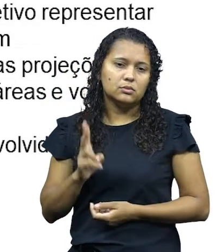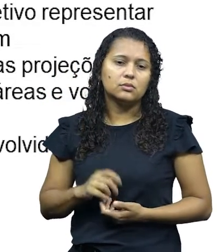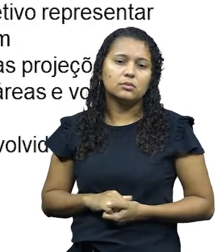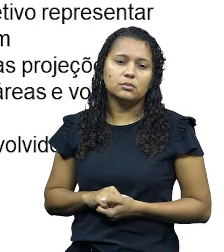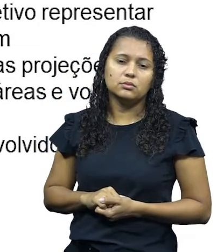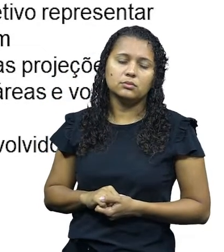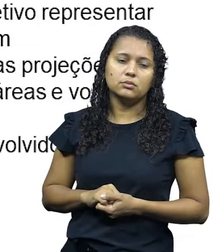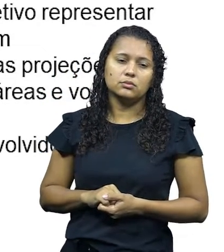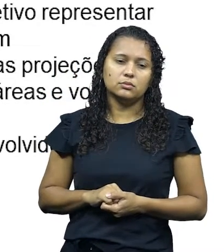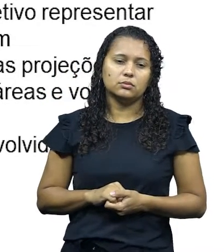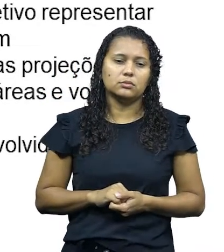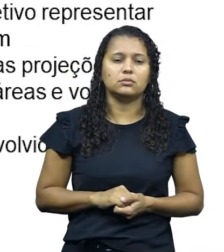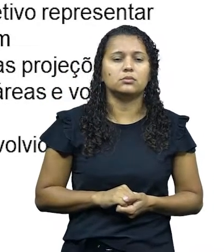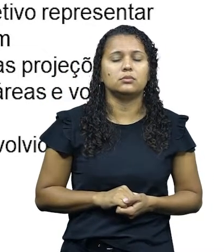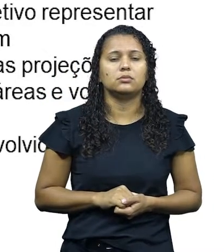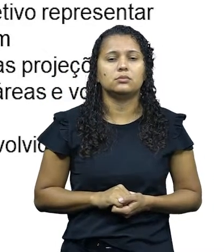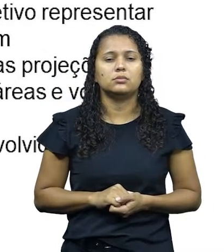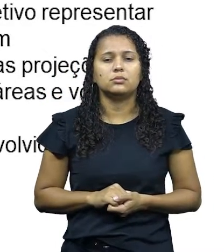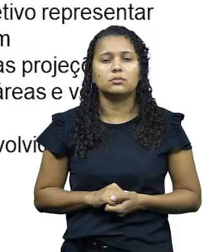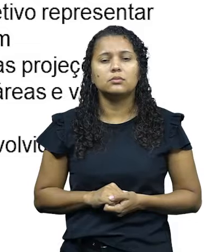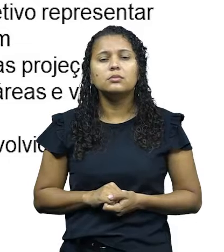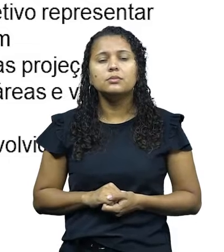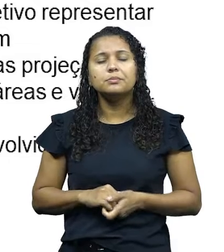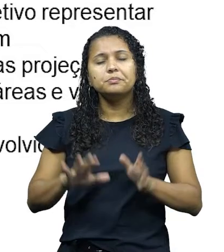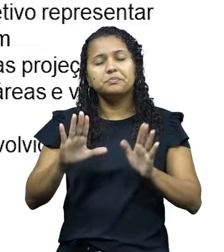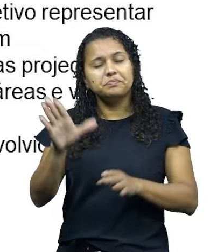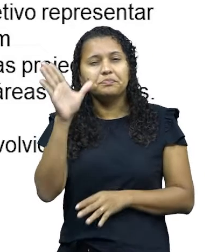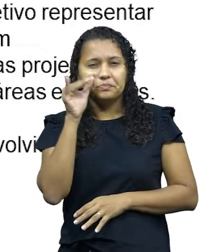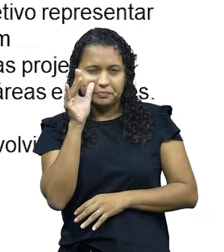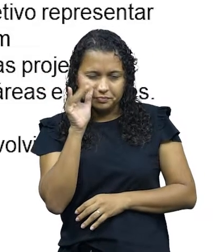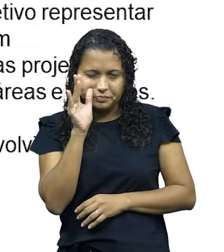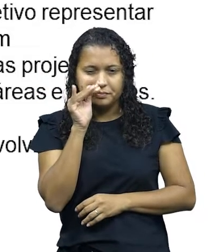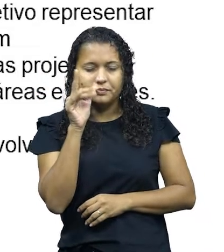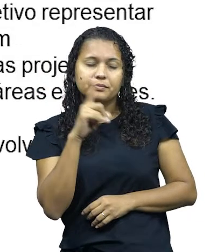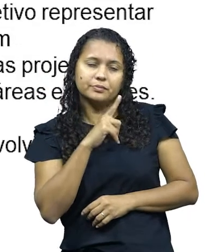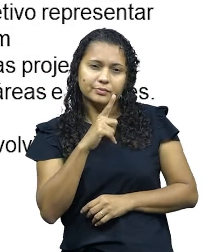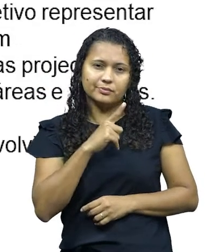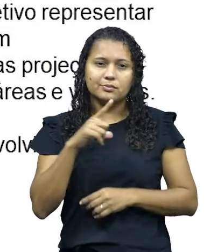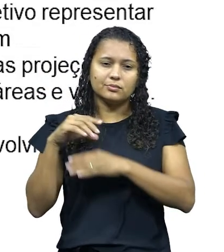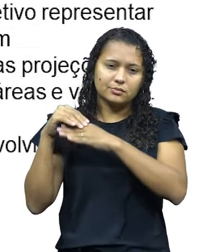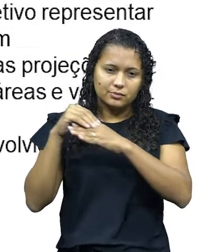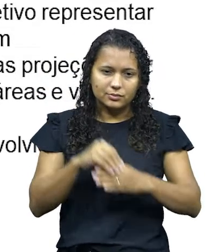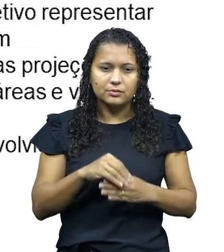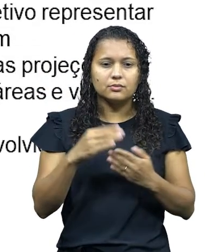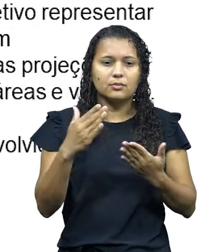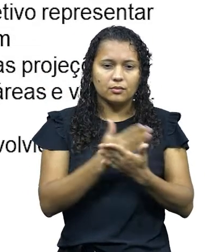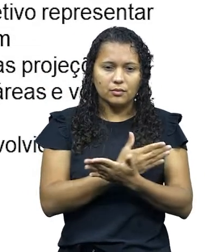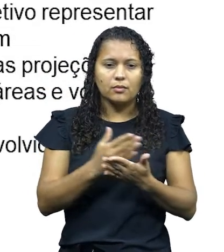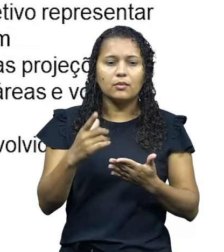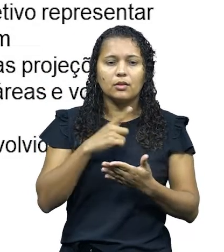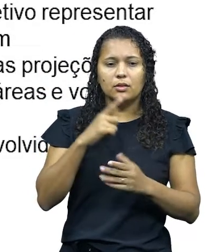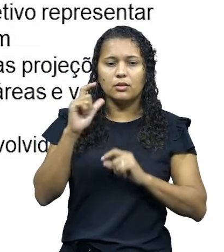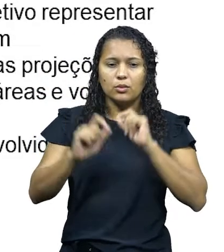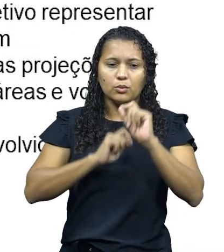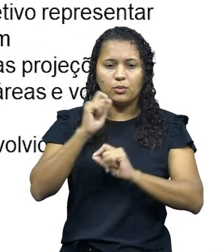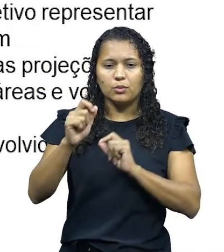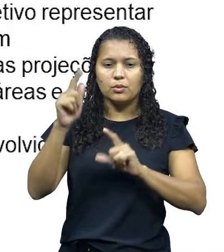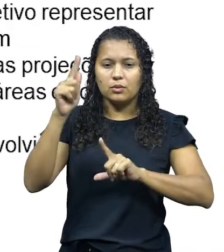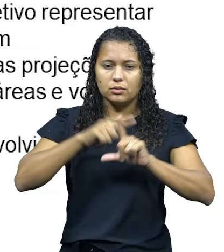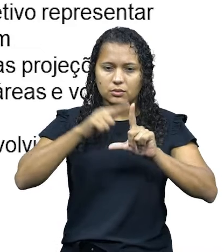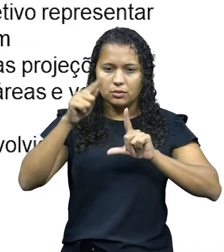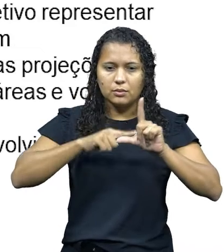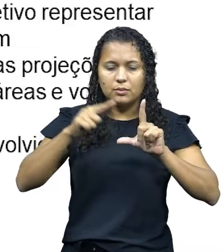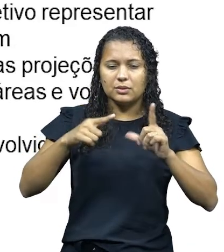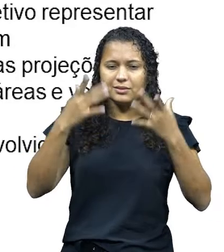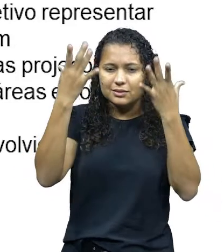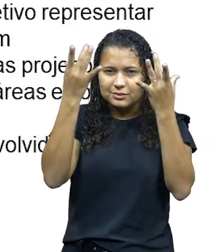sempre. Para questões de curiosidade, né, eu trouxe aqui a identificação do que é uma